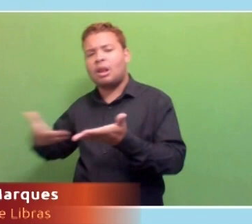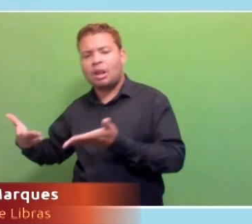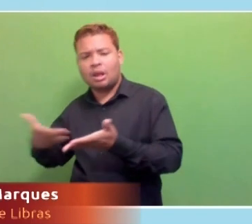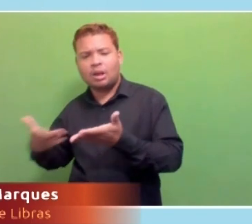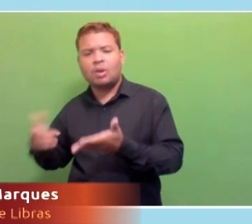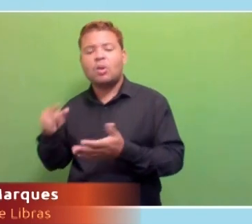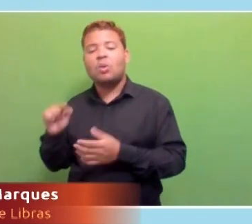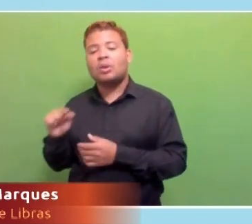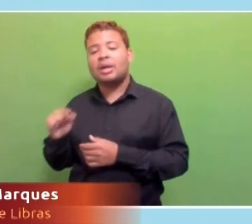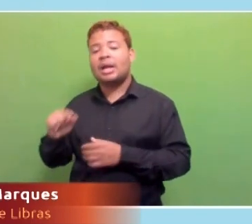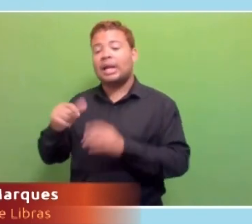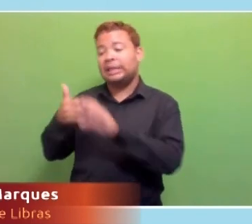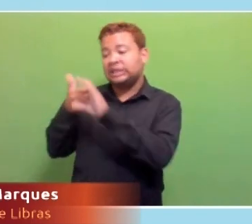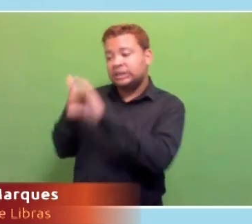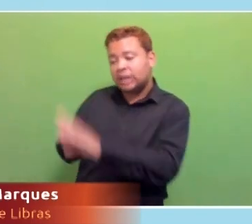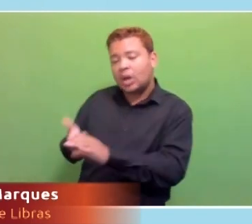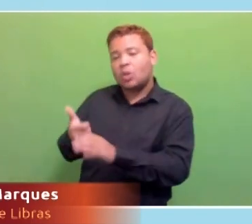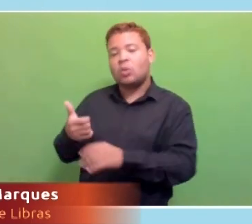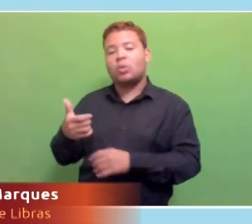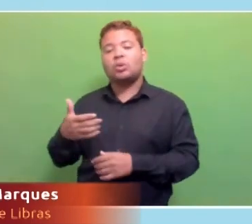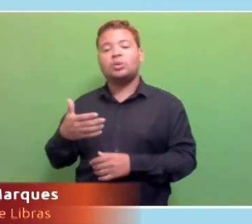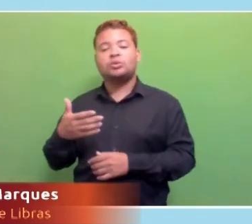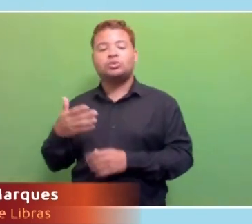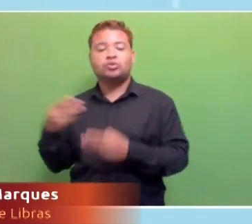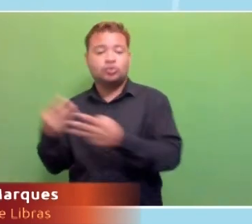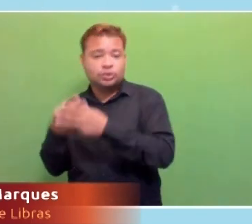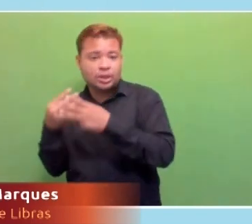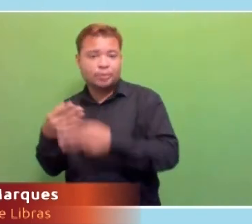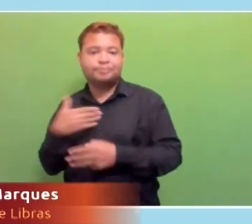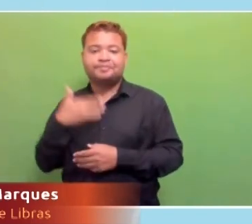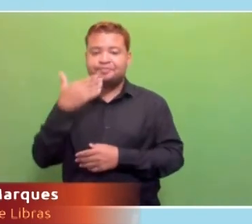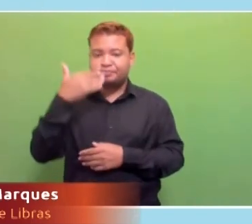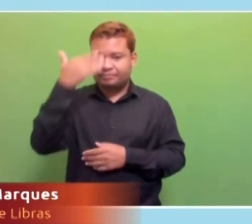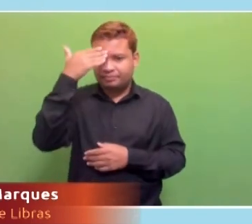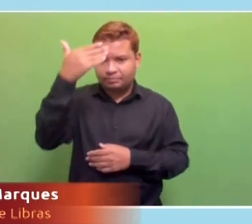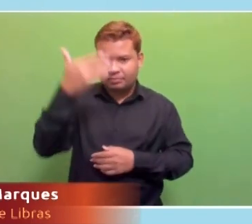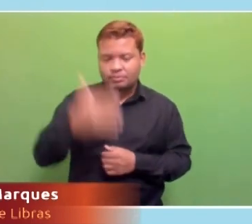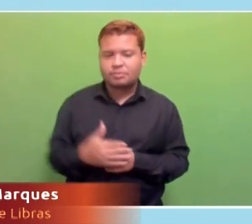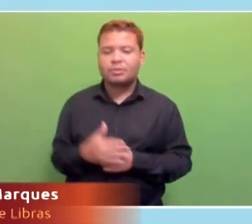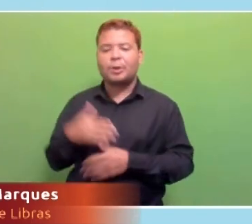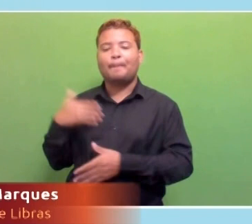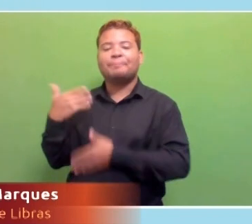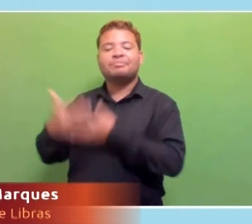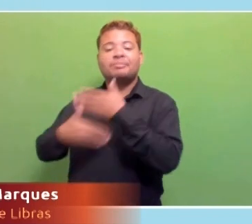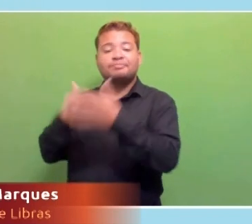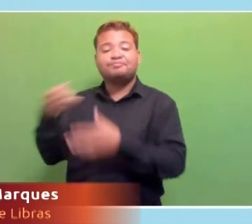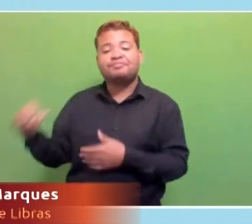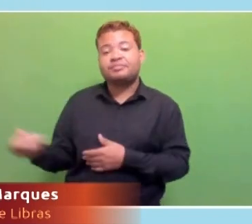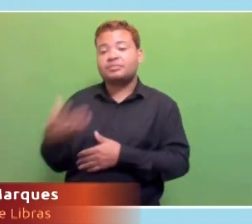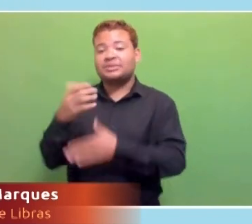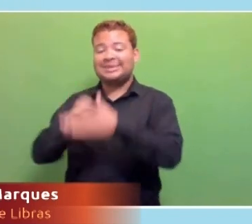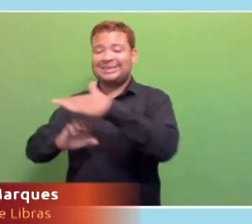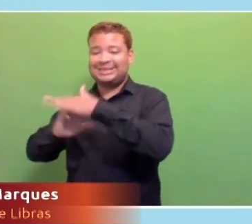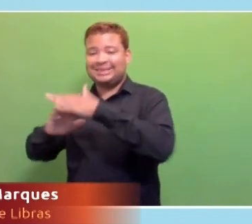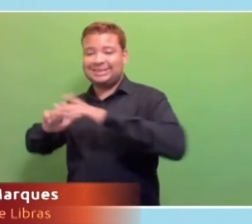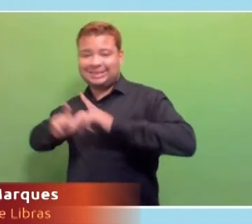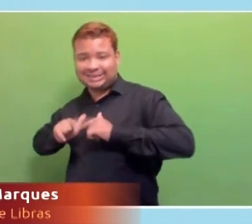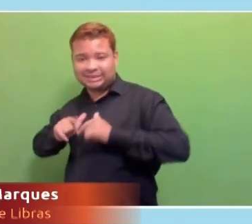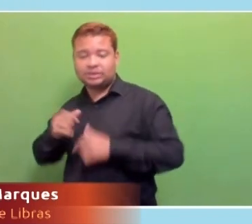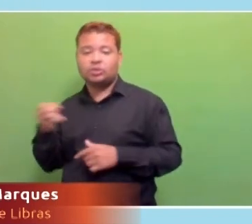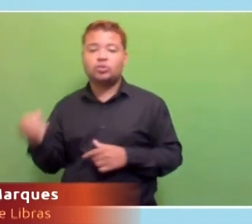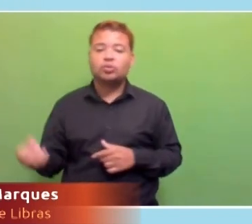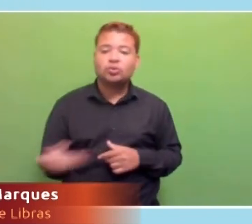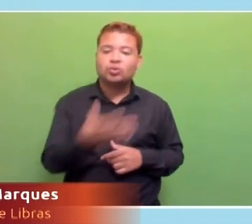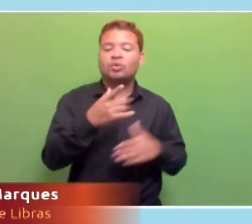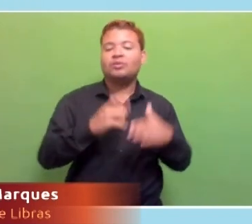entre muçulmanos. É somente na década de 40, então, que o novo Estado de Israel e os novos Estados árabes que se